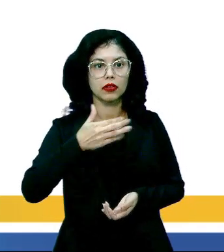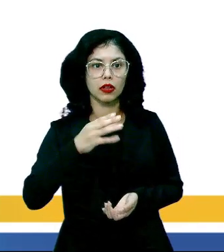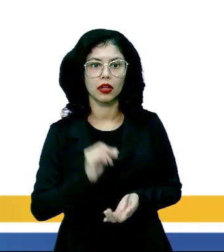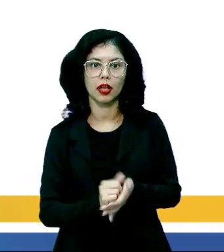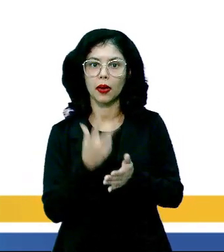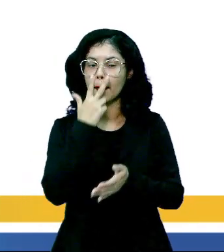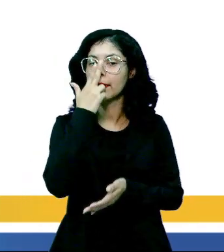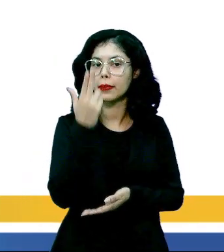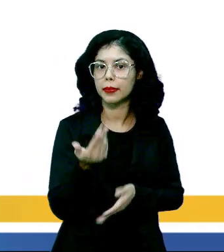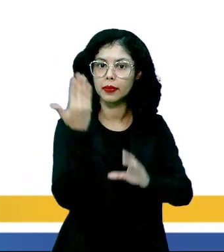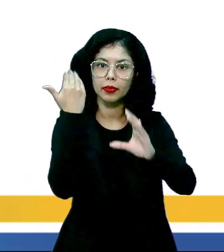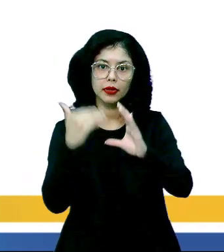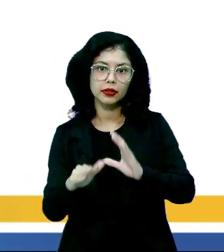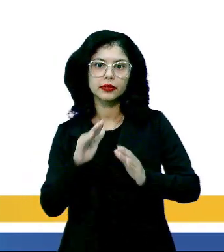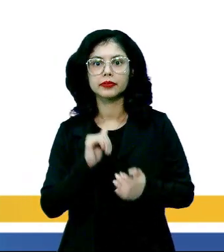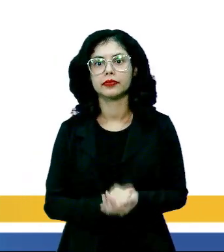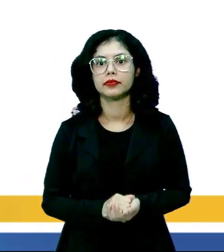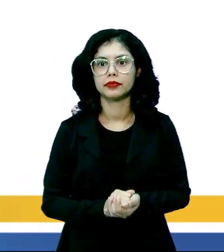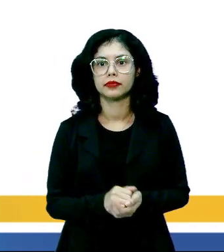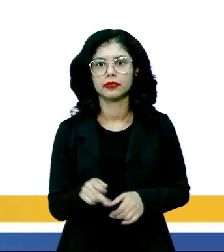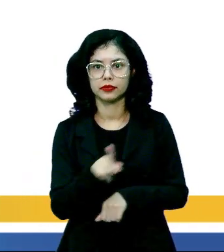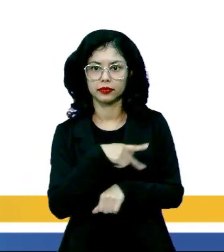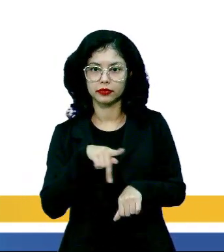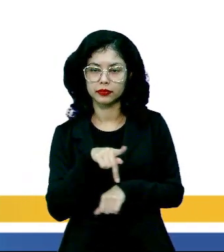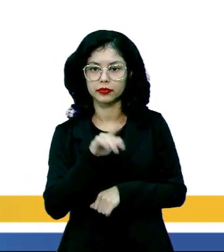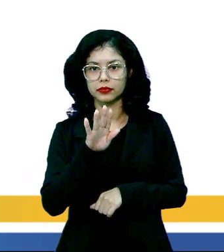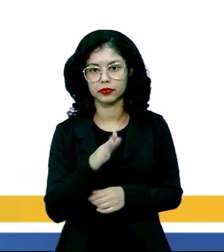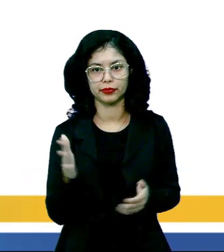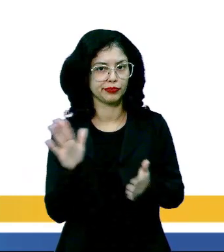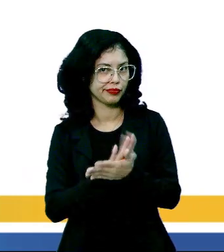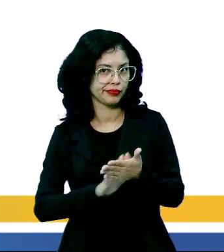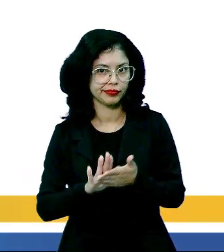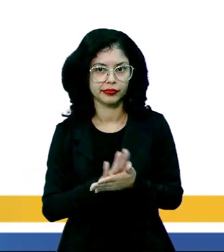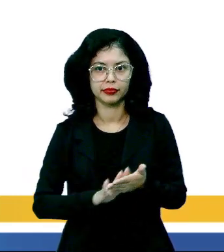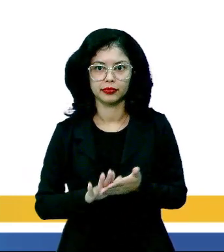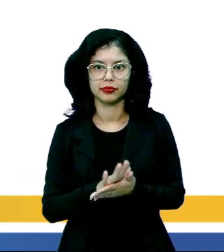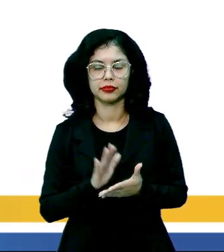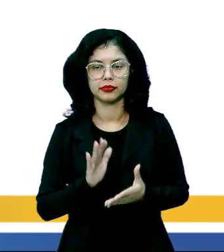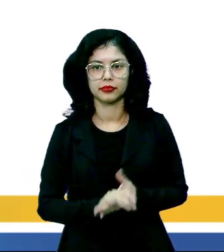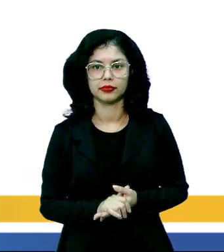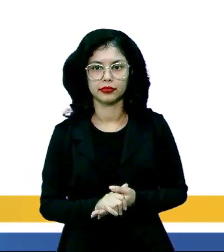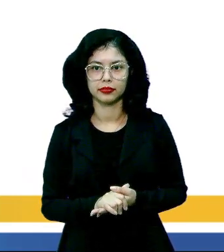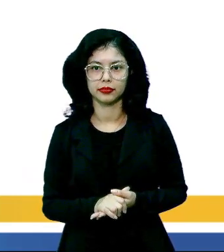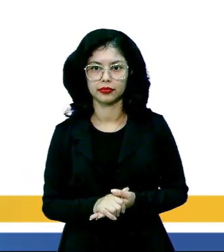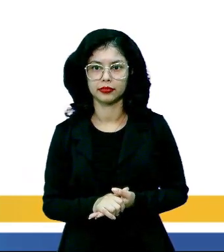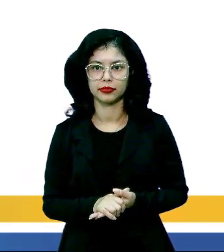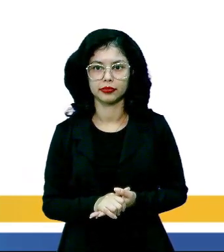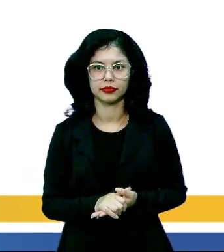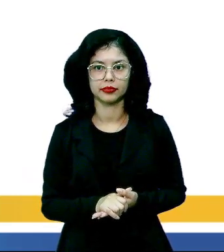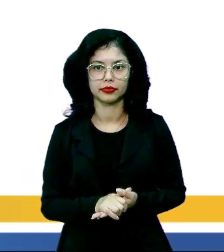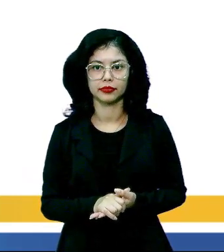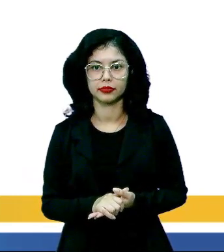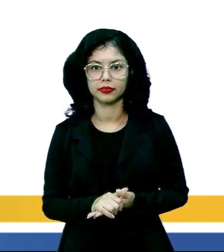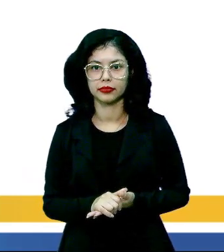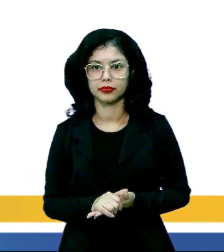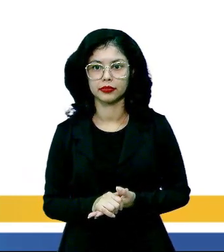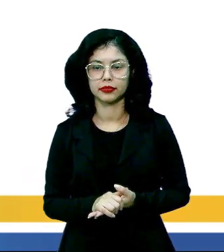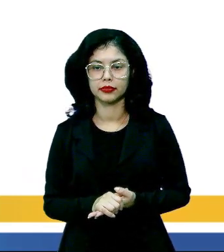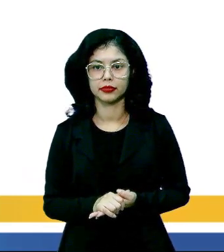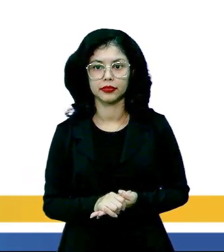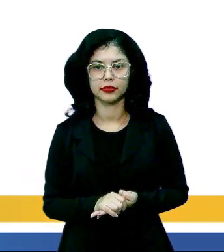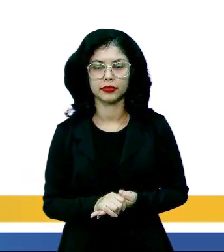1910 Apareceu sua primeira publicação ou seja né não tinha nada a ver aí com 6 anos de idade